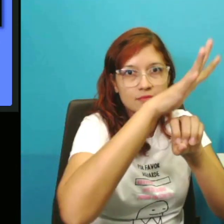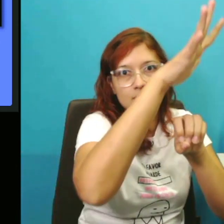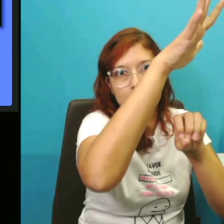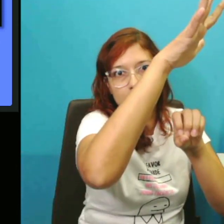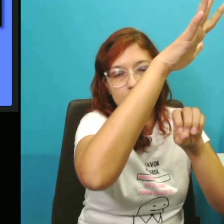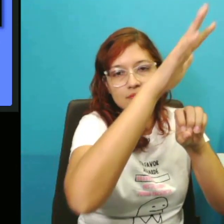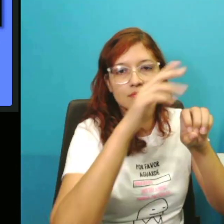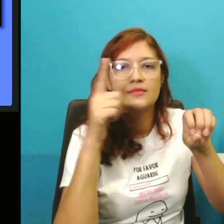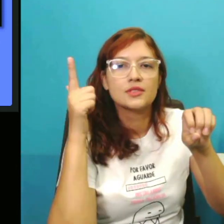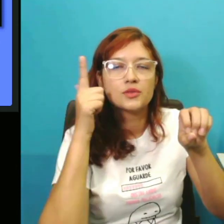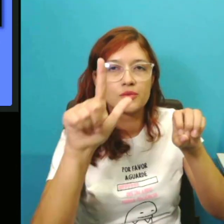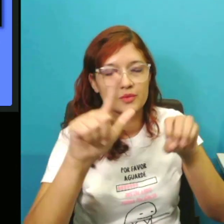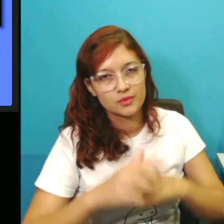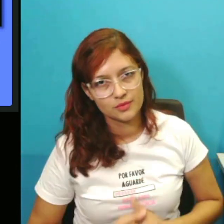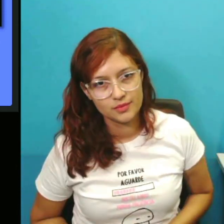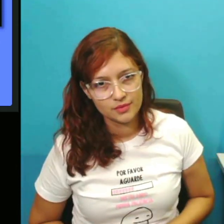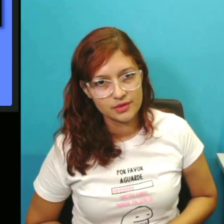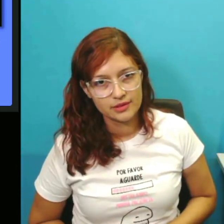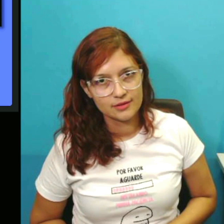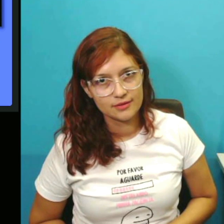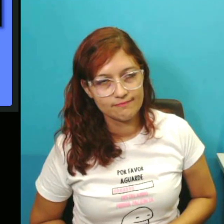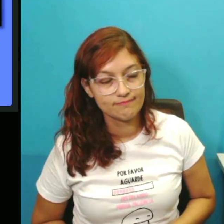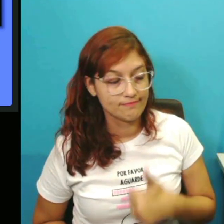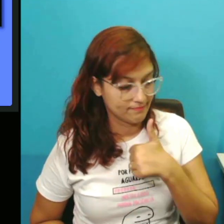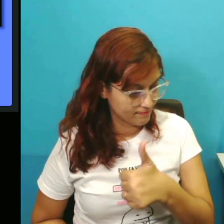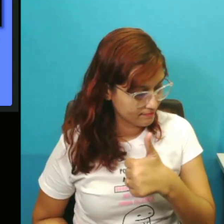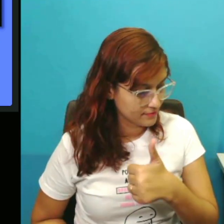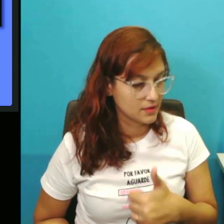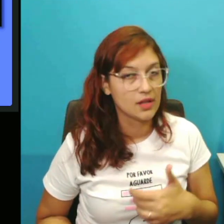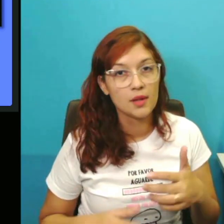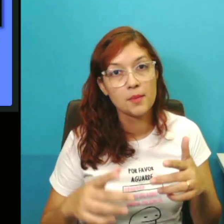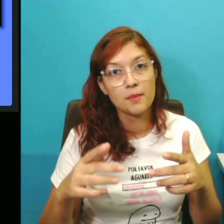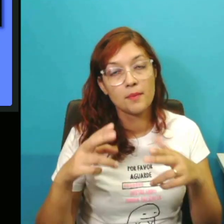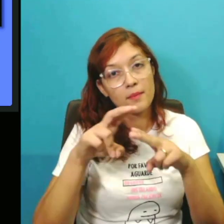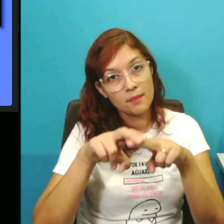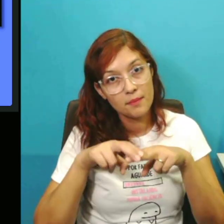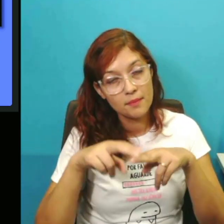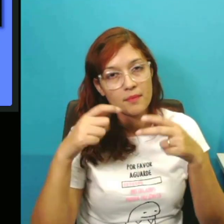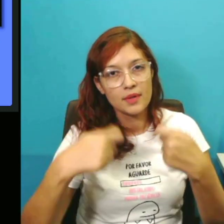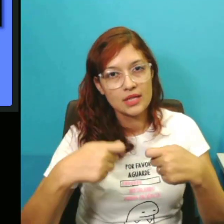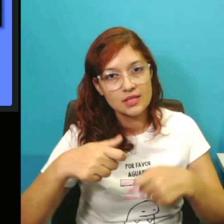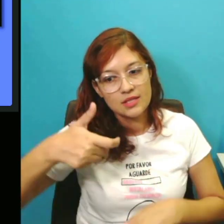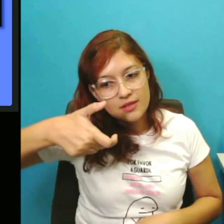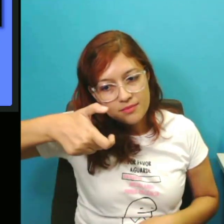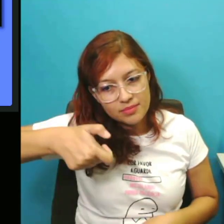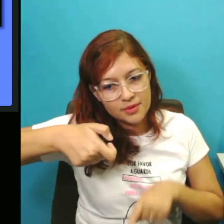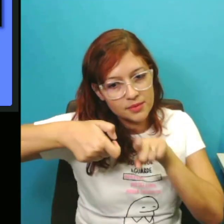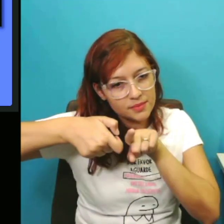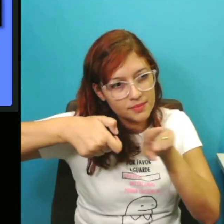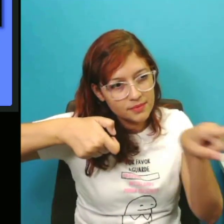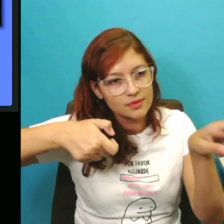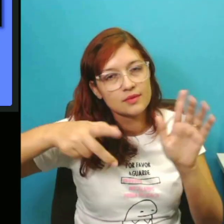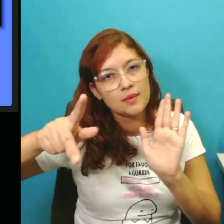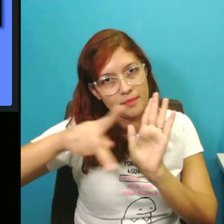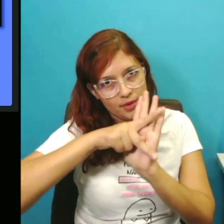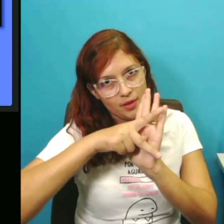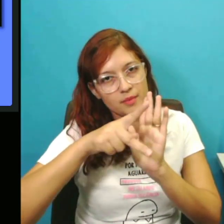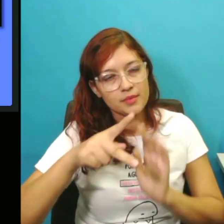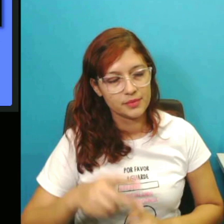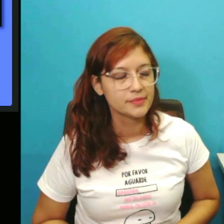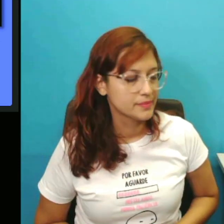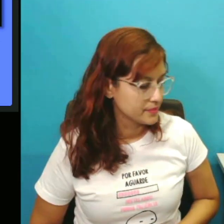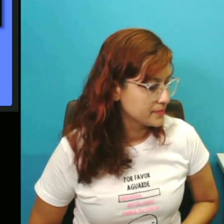Aí conseguiu esse resultado, certo? Por isso que precisava ser esse